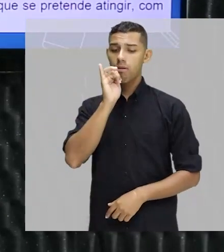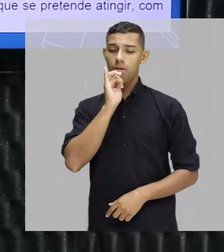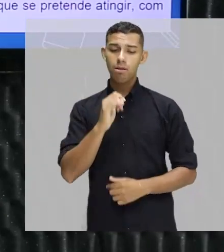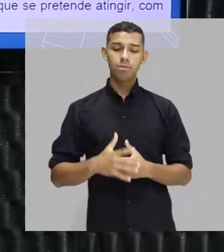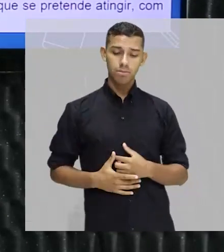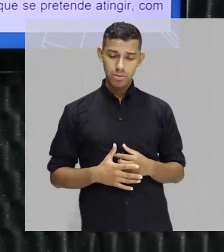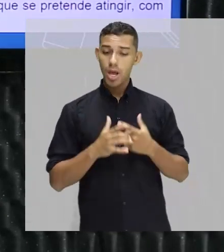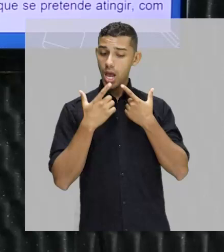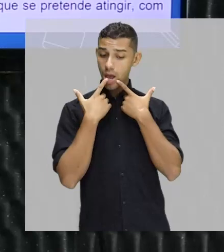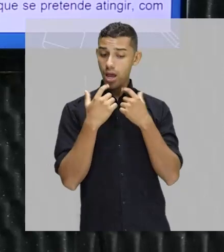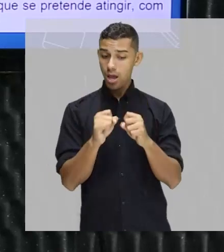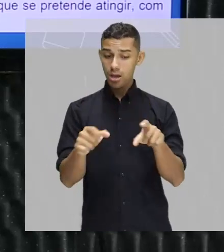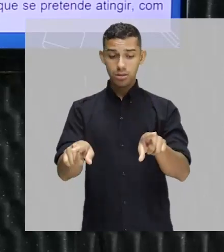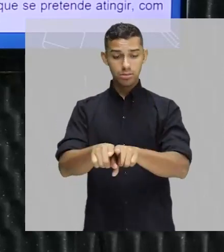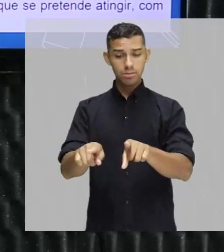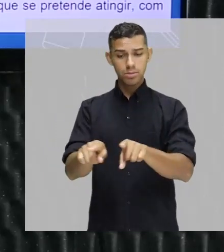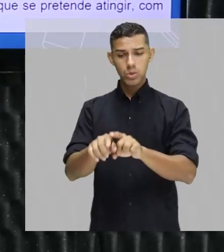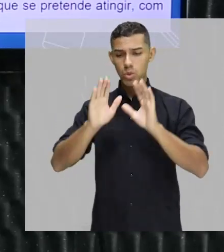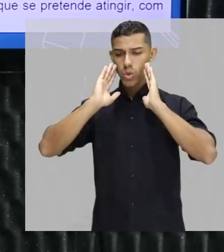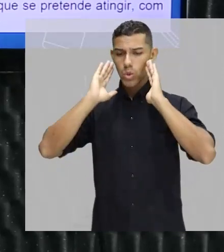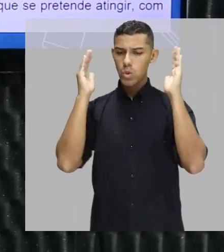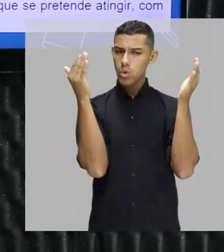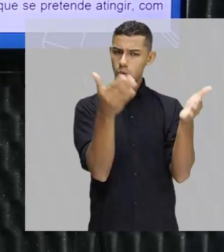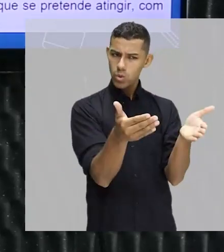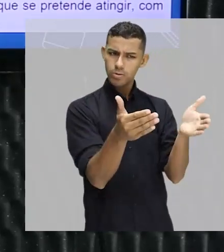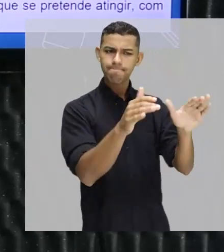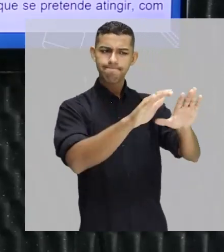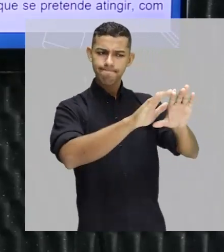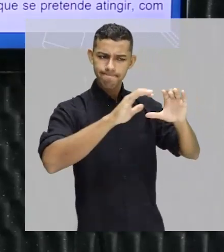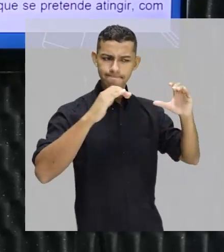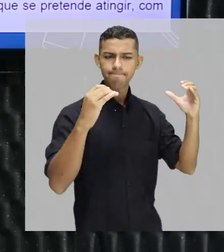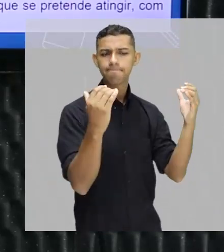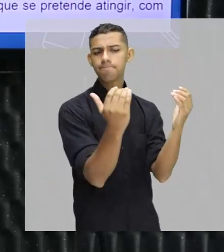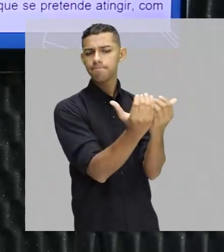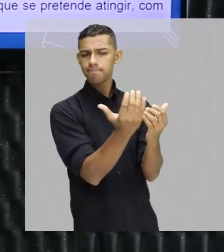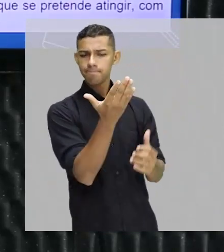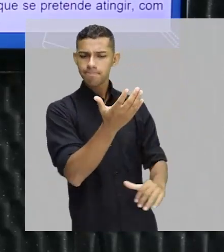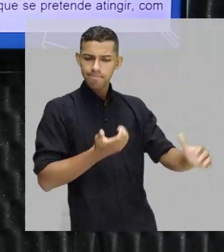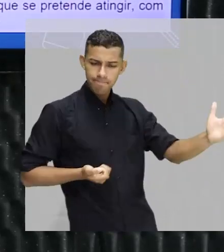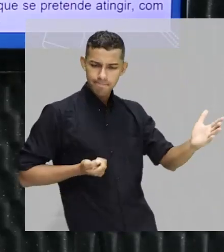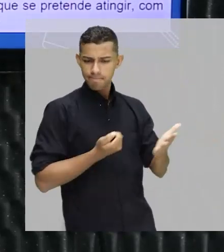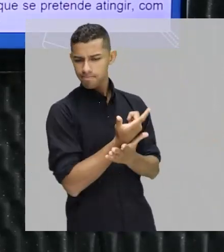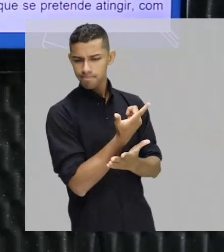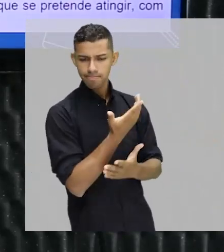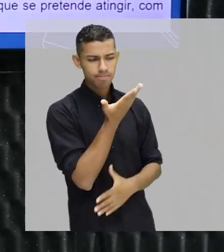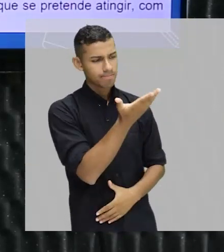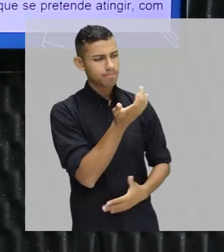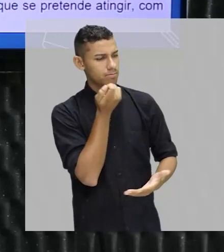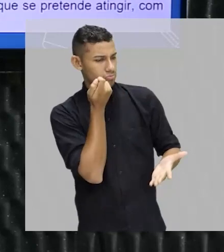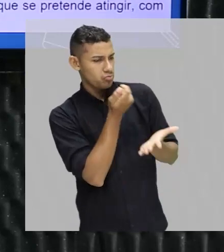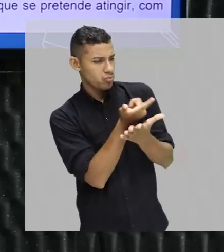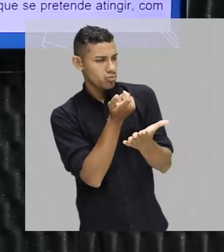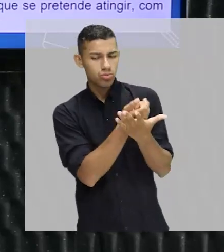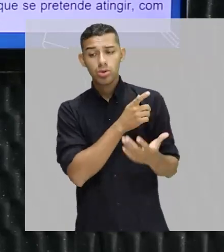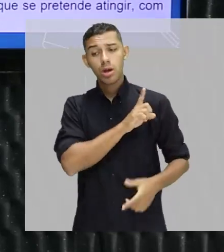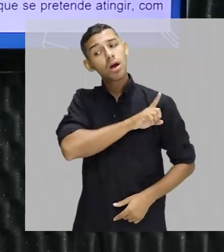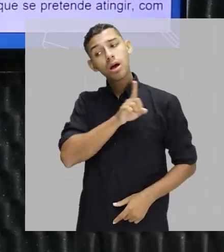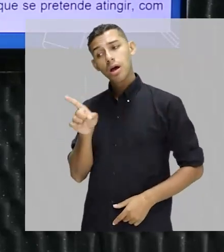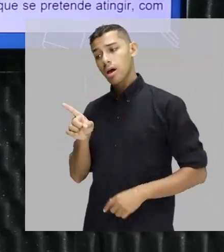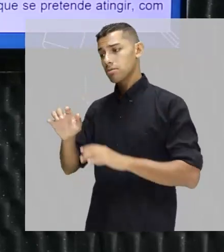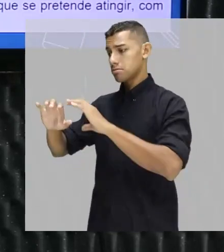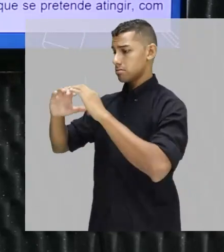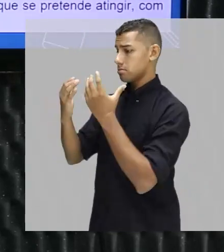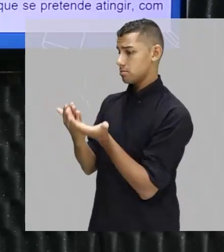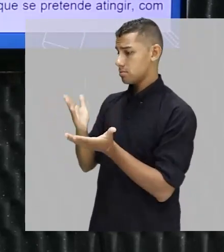linguagem vai ser direcionada ao público que irá consumir aquele produto. Se a publicidade